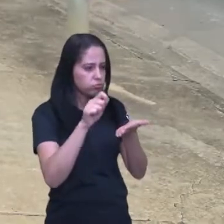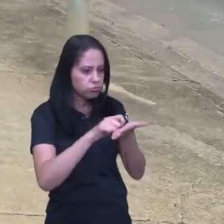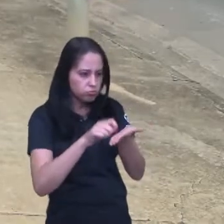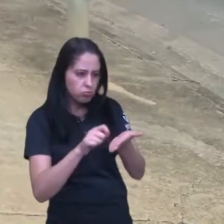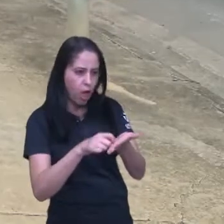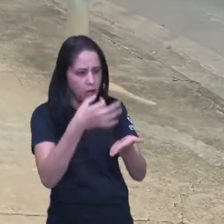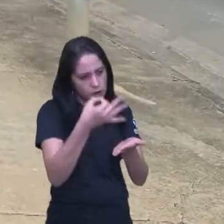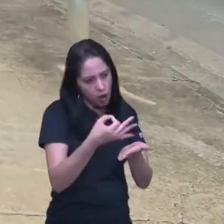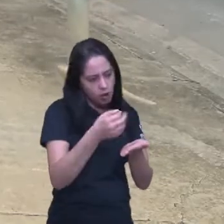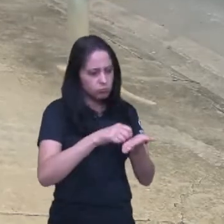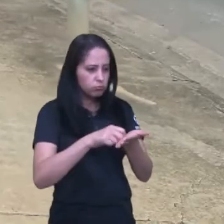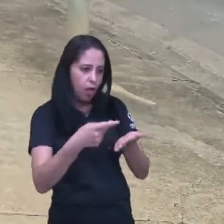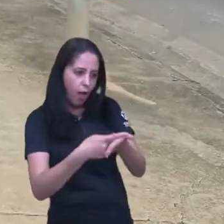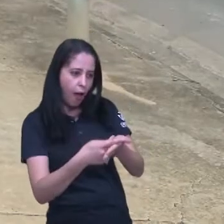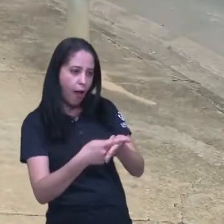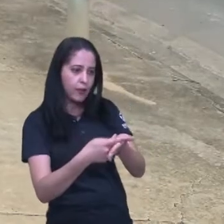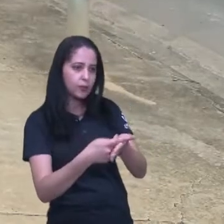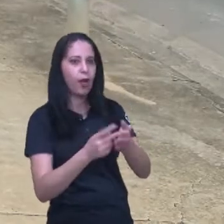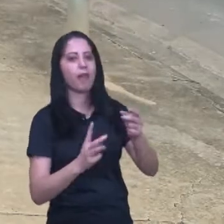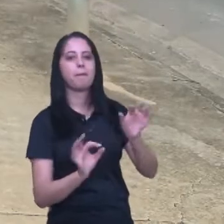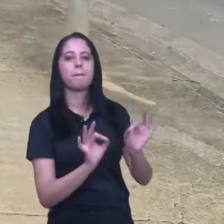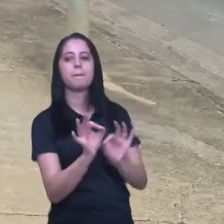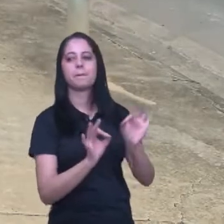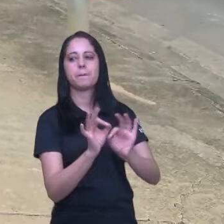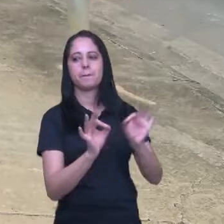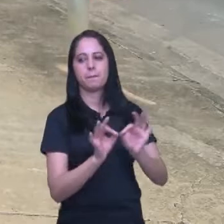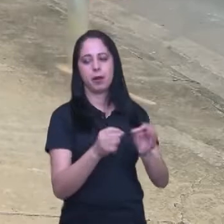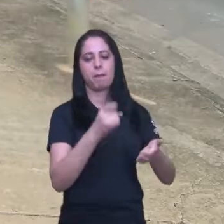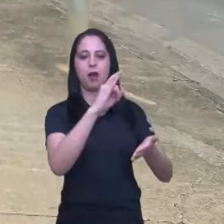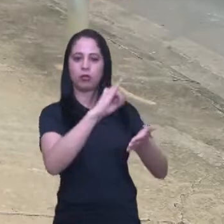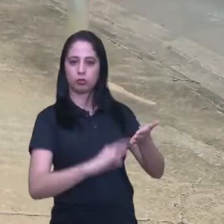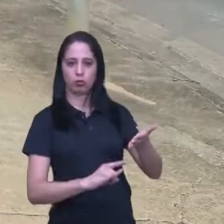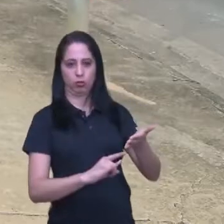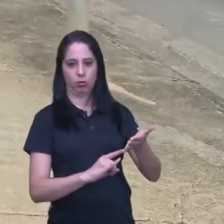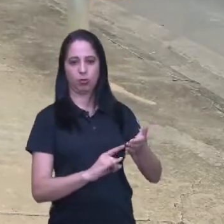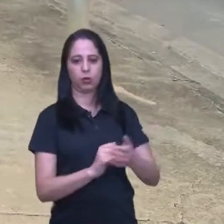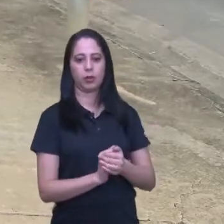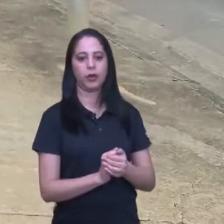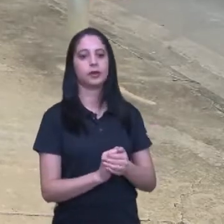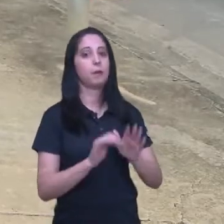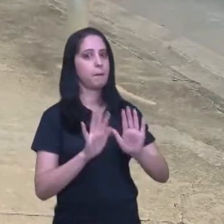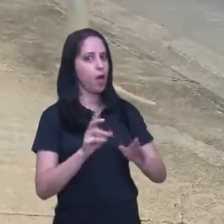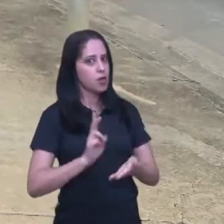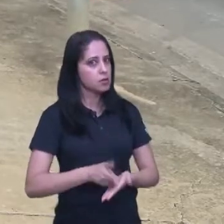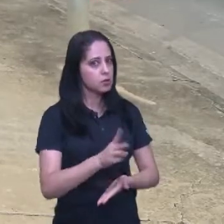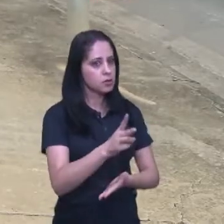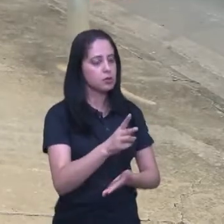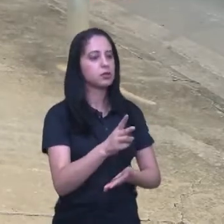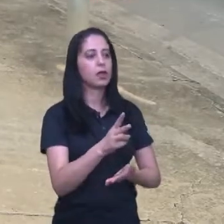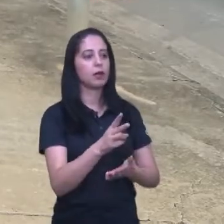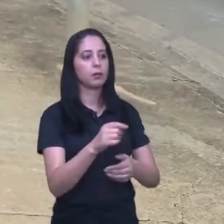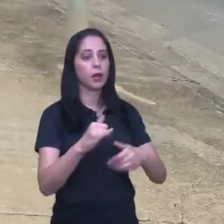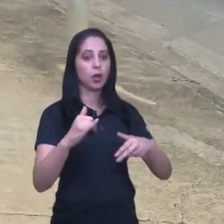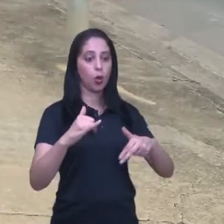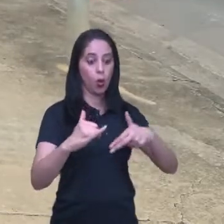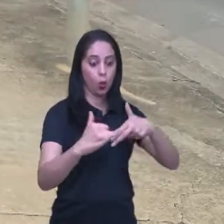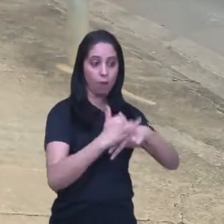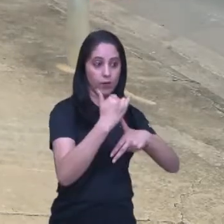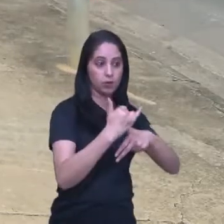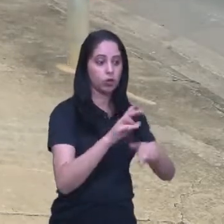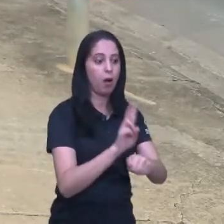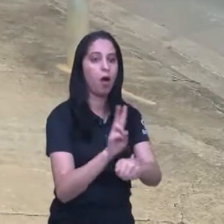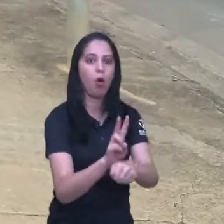sim fazer as análises posteriores se for as pressões mas a princípio é buscando